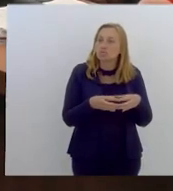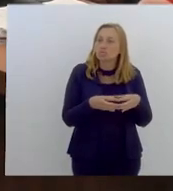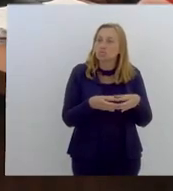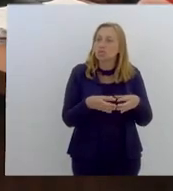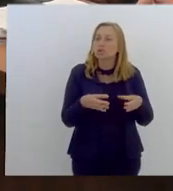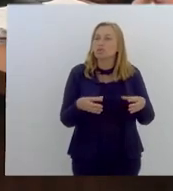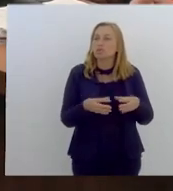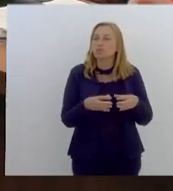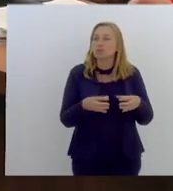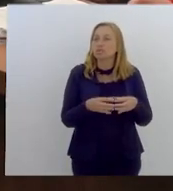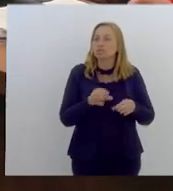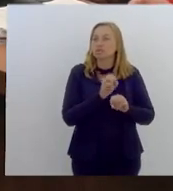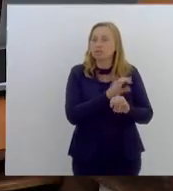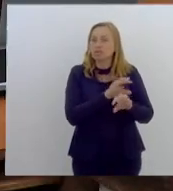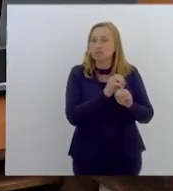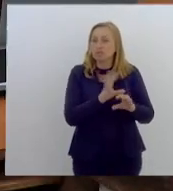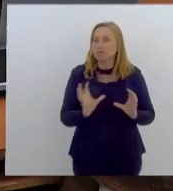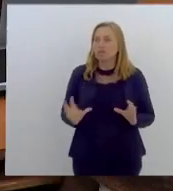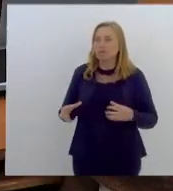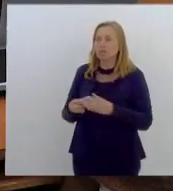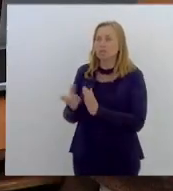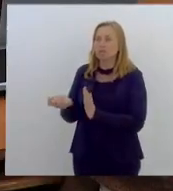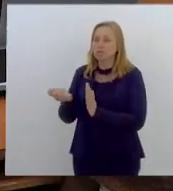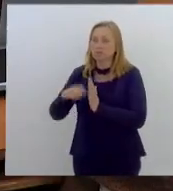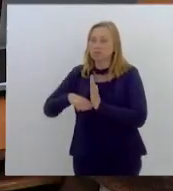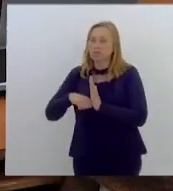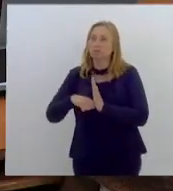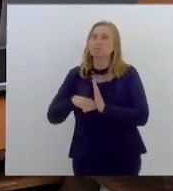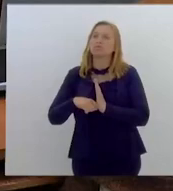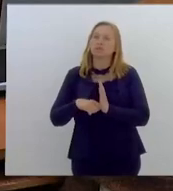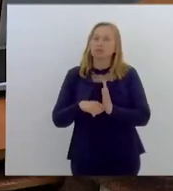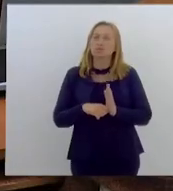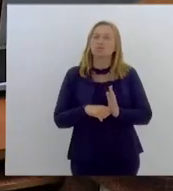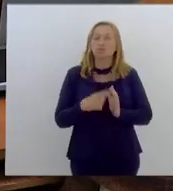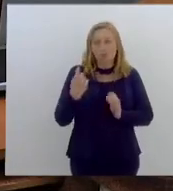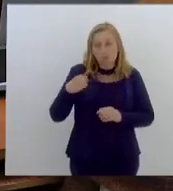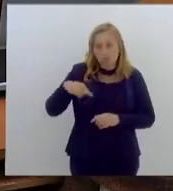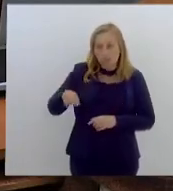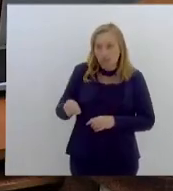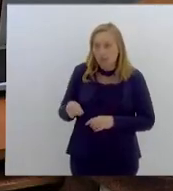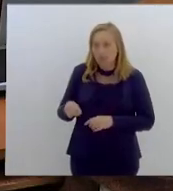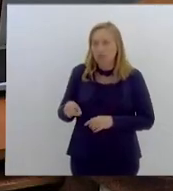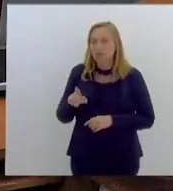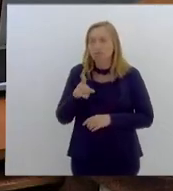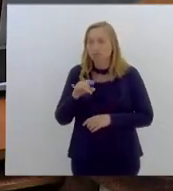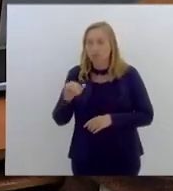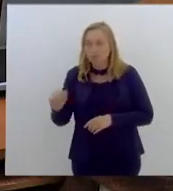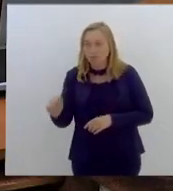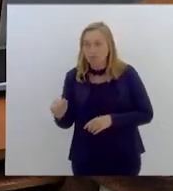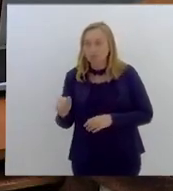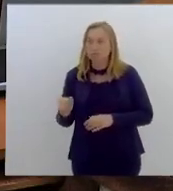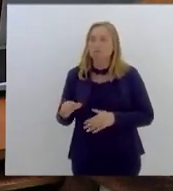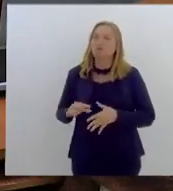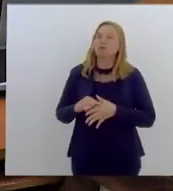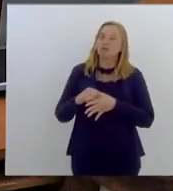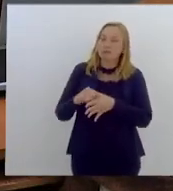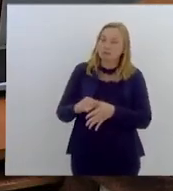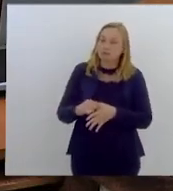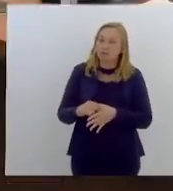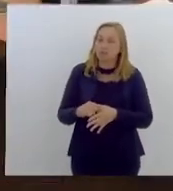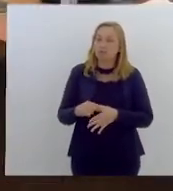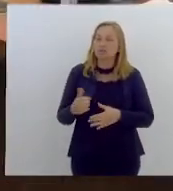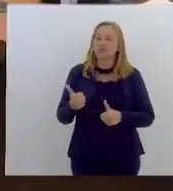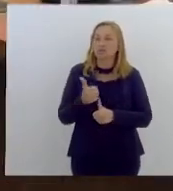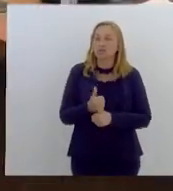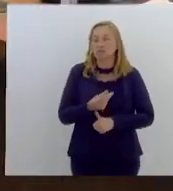da Comissão de Educação com a Comissão de Tributação. Vossa Excelência foi lá no dia que Vossa Excelência assumiu a liderança e